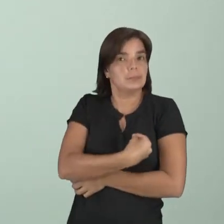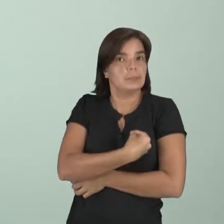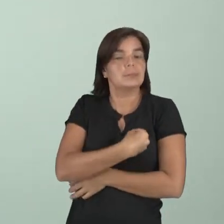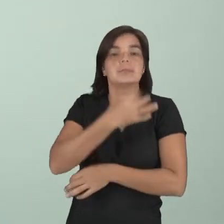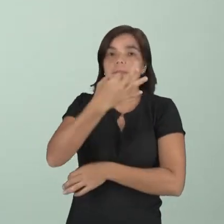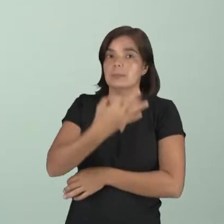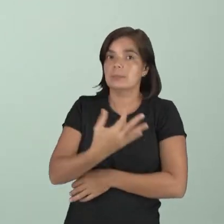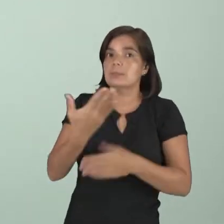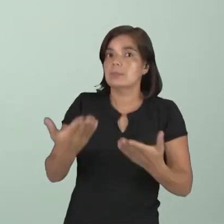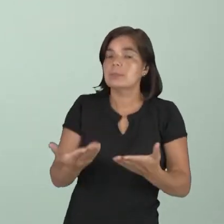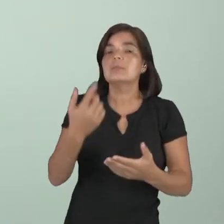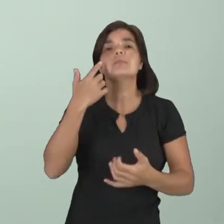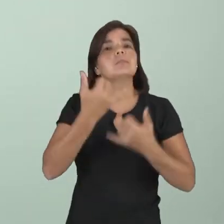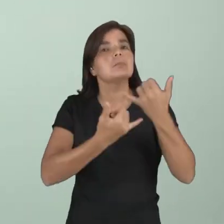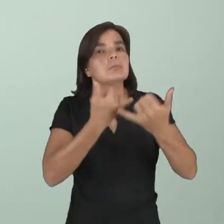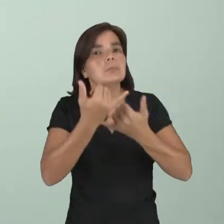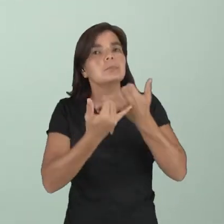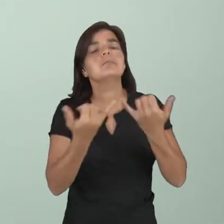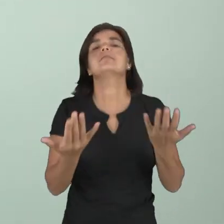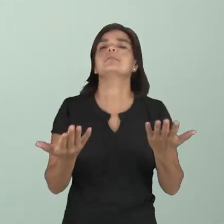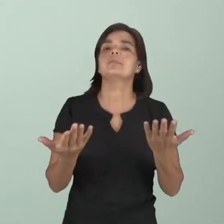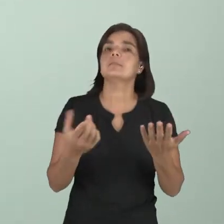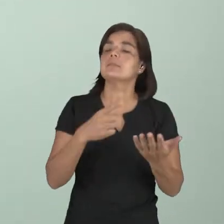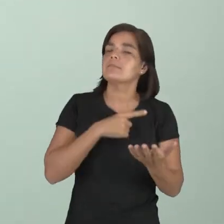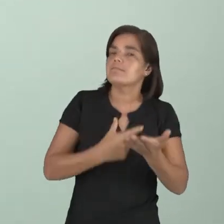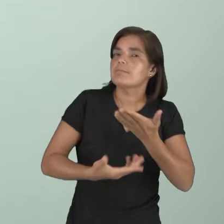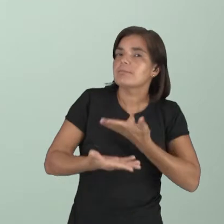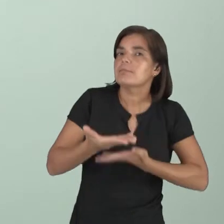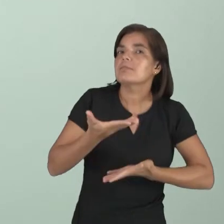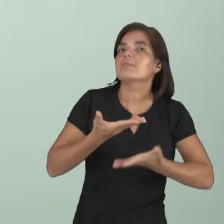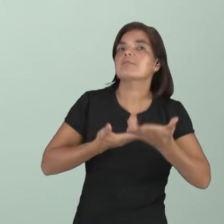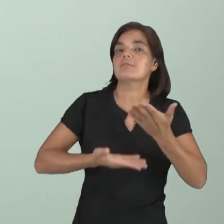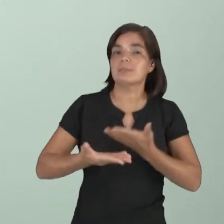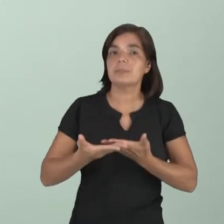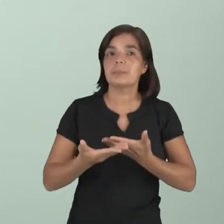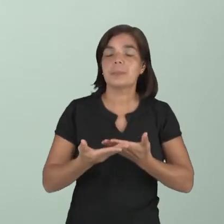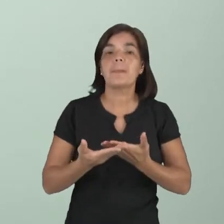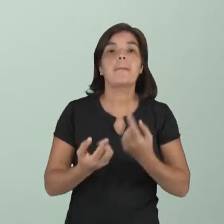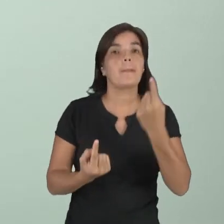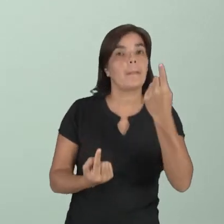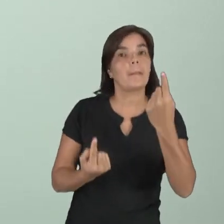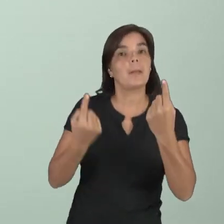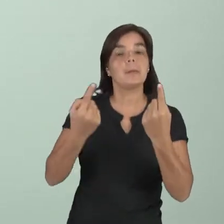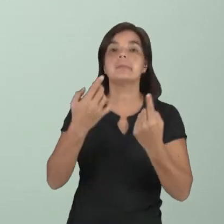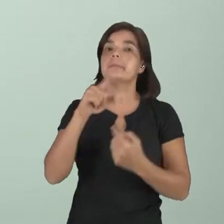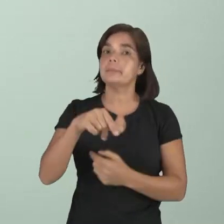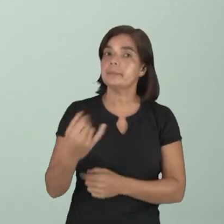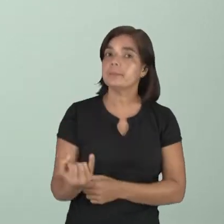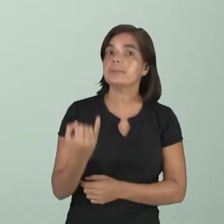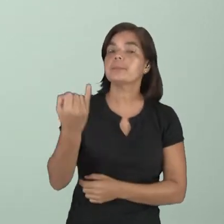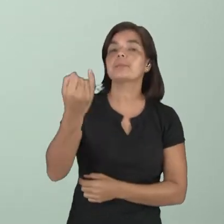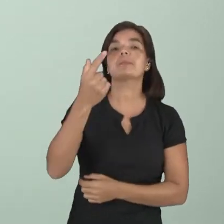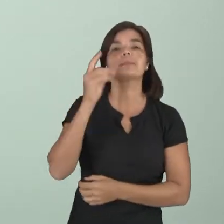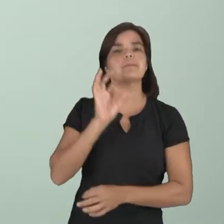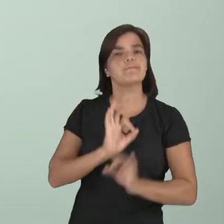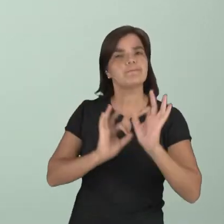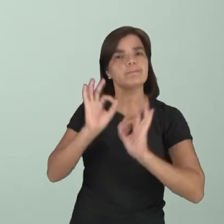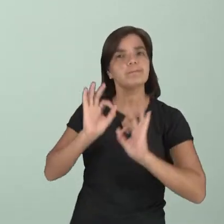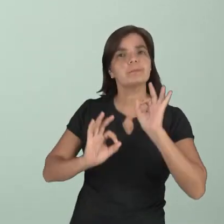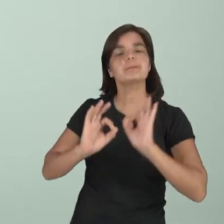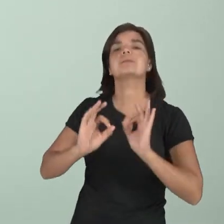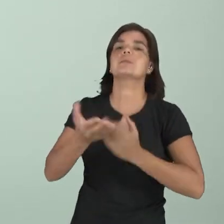tá certo? E para jogar você tem que ter essa interação entre os jogadores. É importante que vocês construam